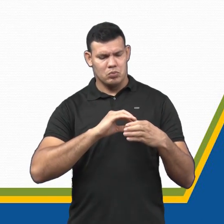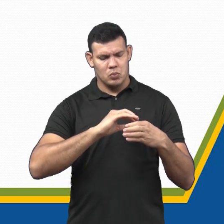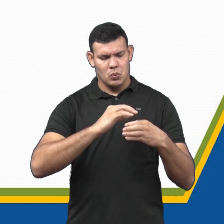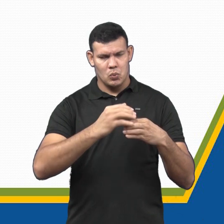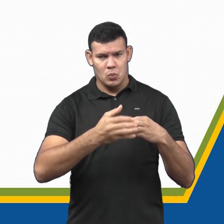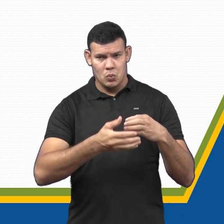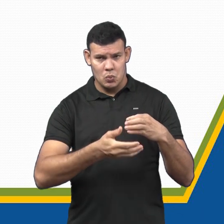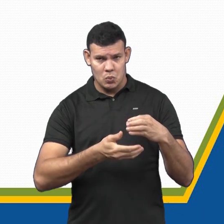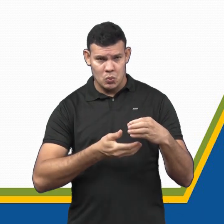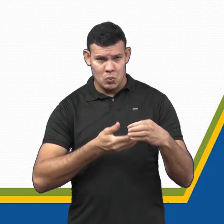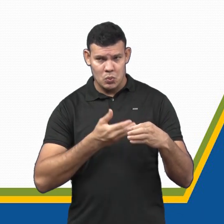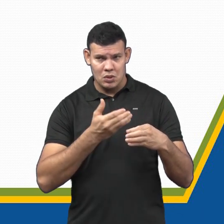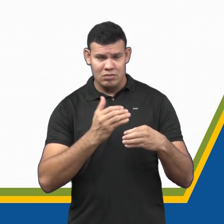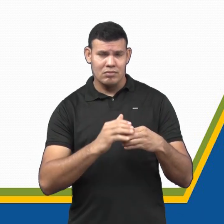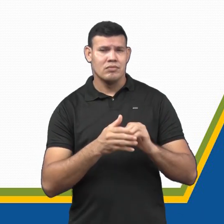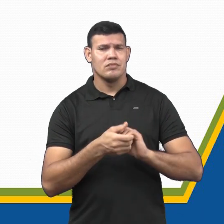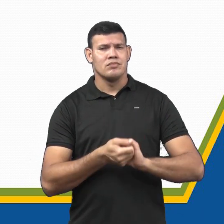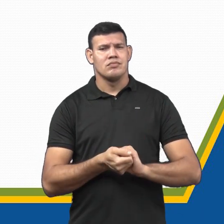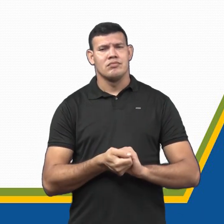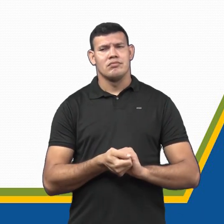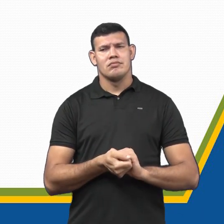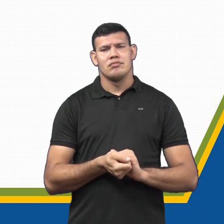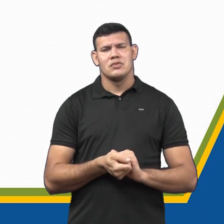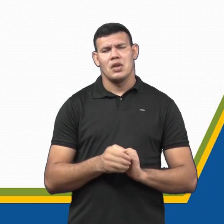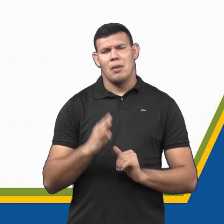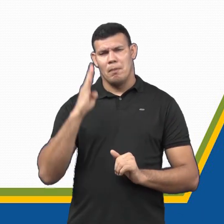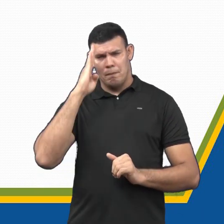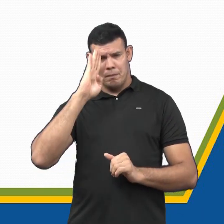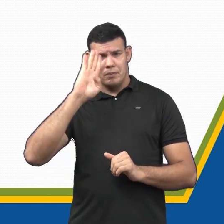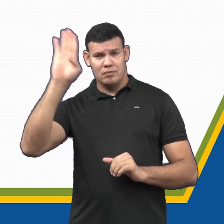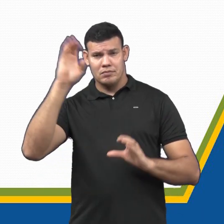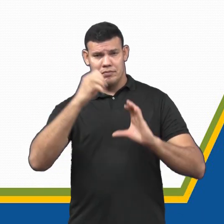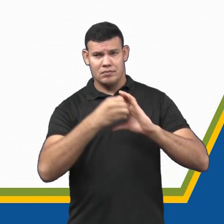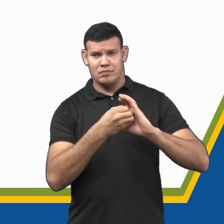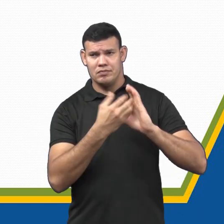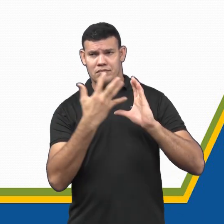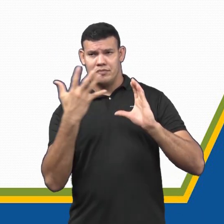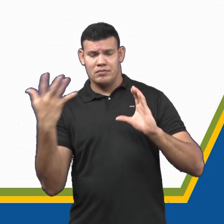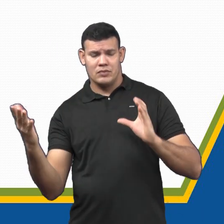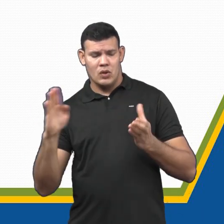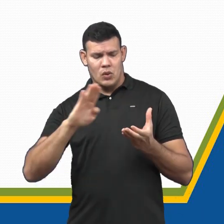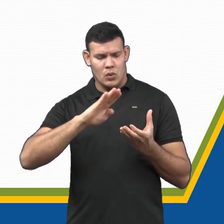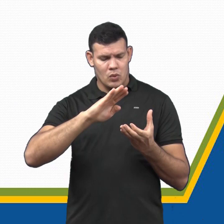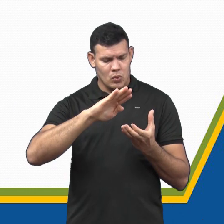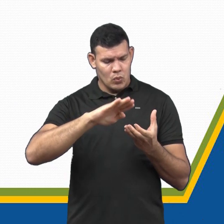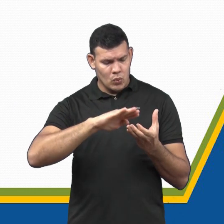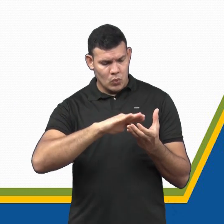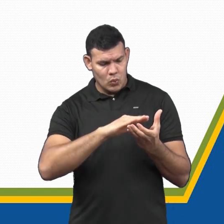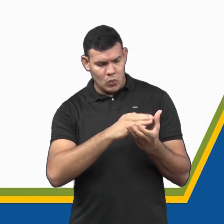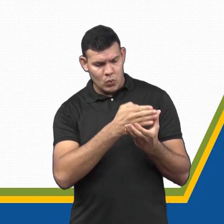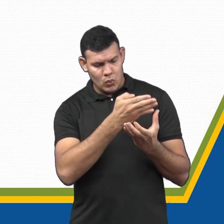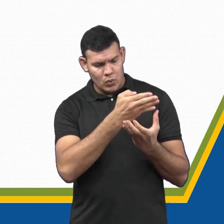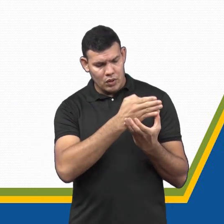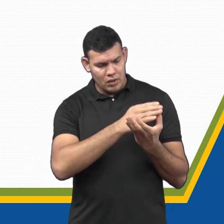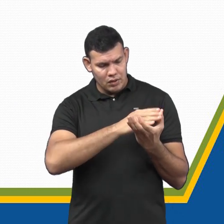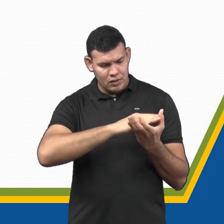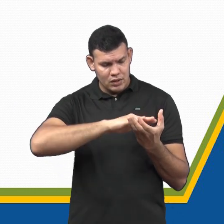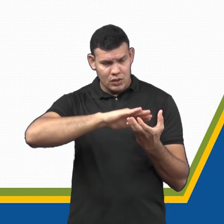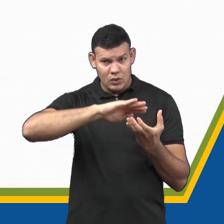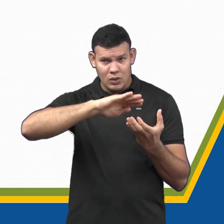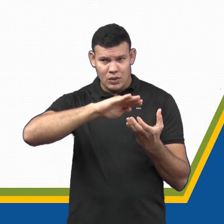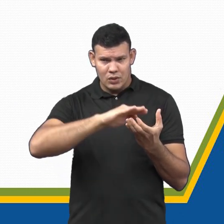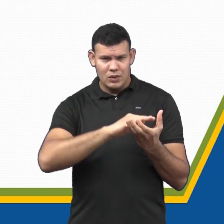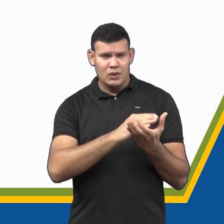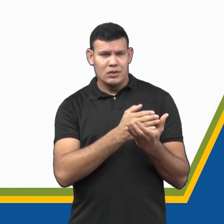nosso sangue. Essas células têm como principal característica essa forma côncava, uma forma